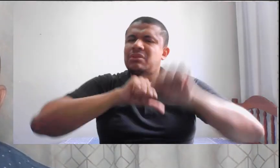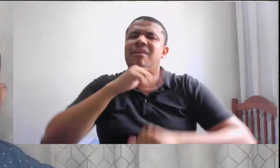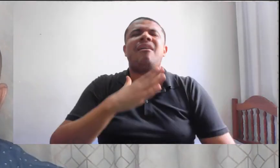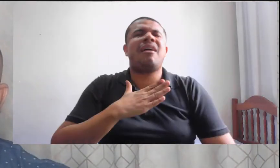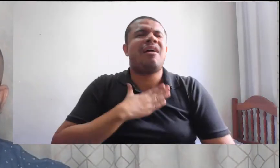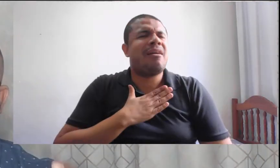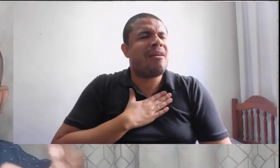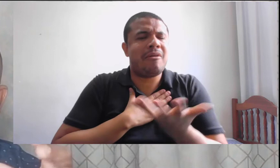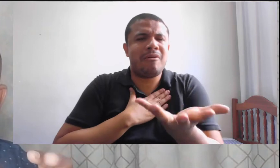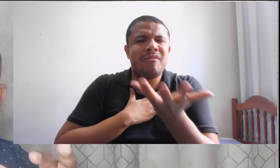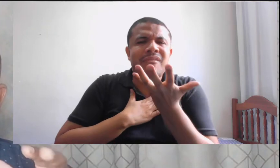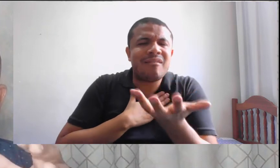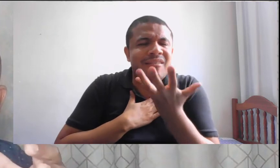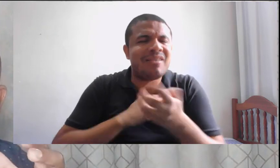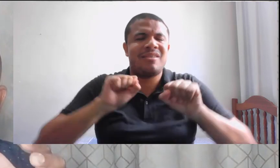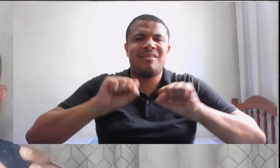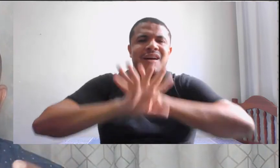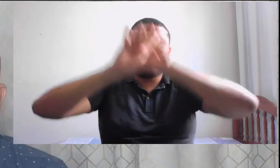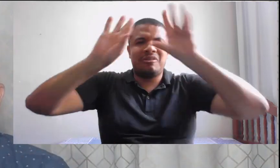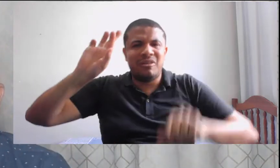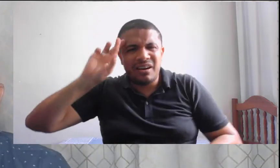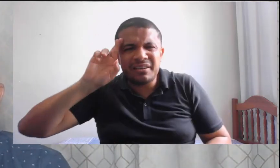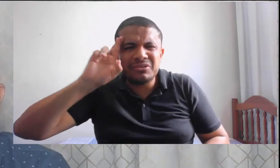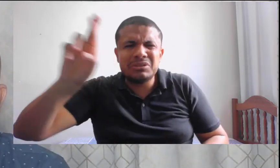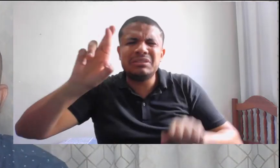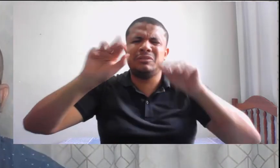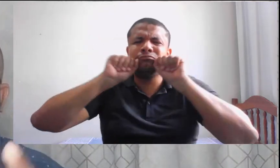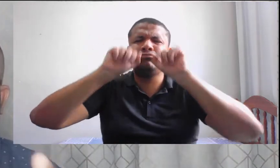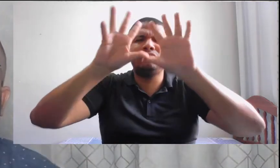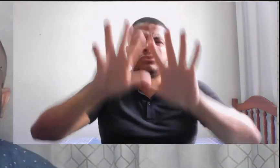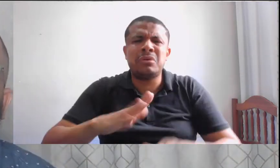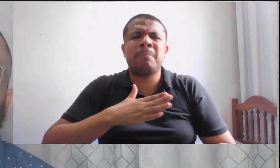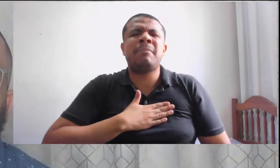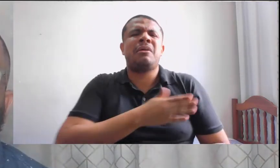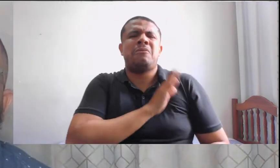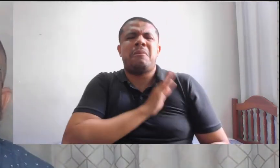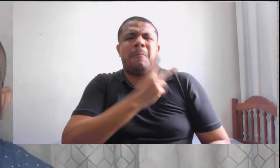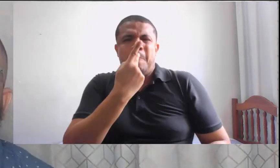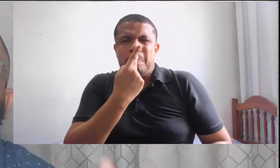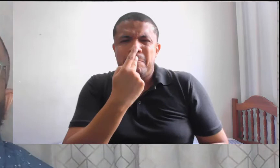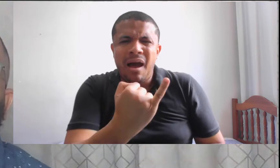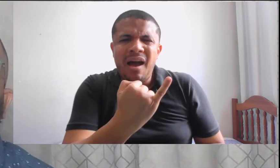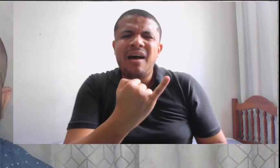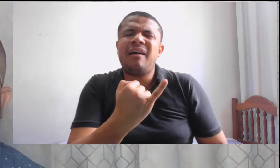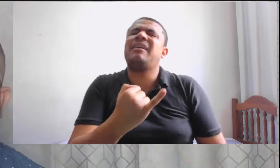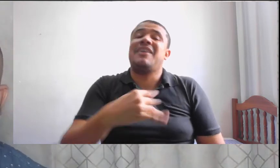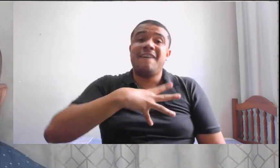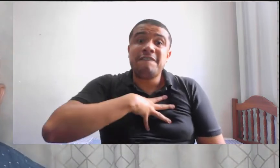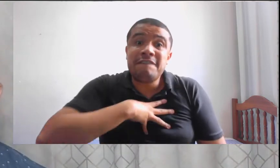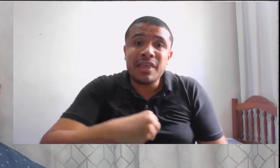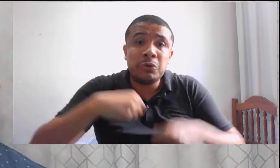Meu desejo é que a bênção do Senhor e a glória do Senhor invada o coração do meu pai. Filho, aprenda a